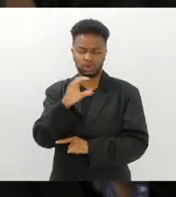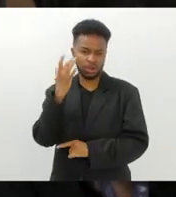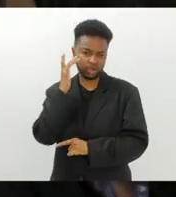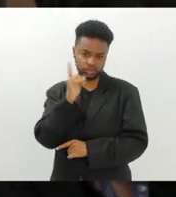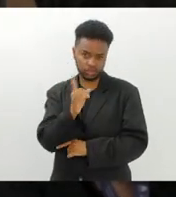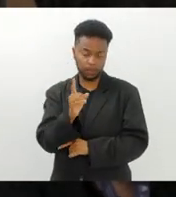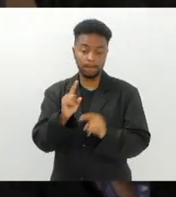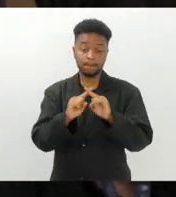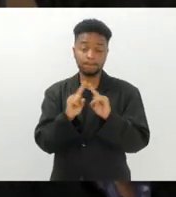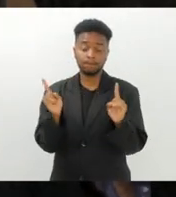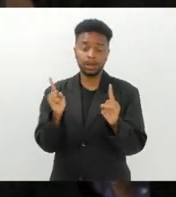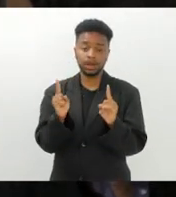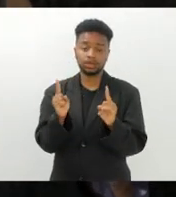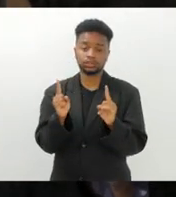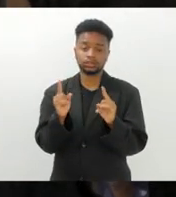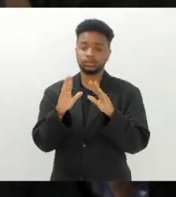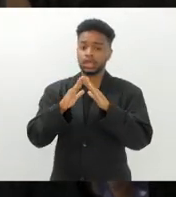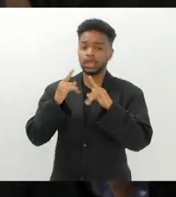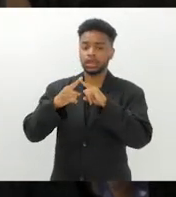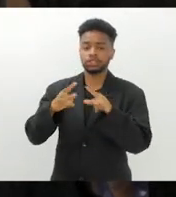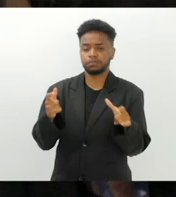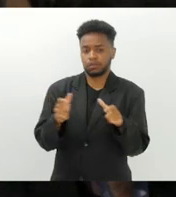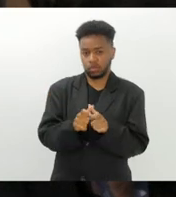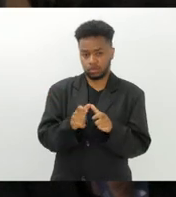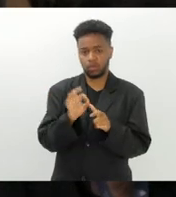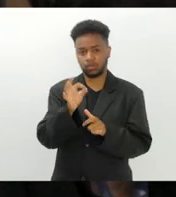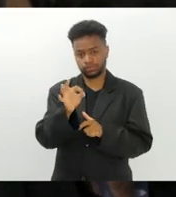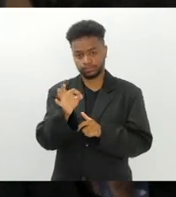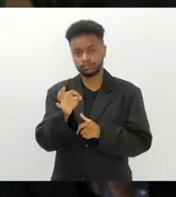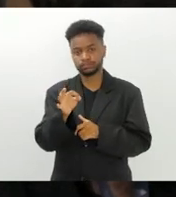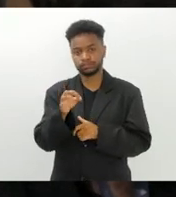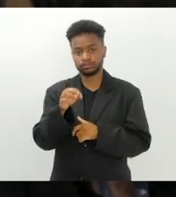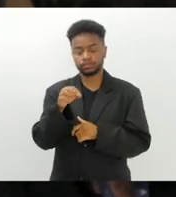geralmente essas igrejas menores, né,